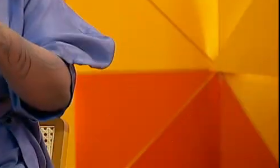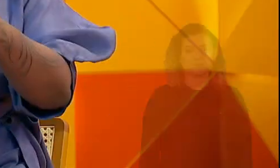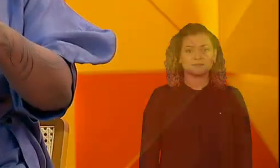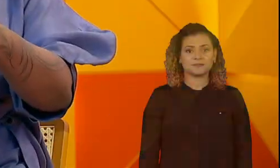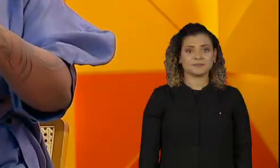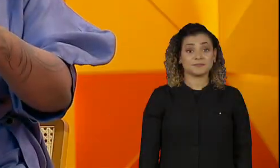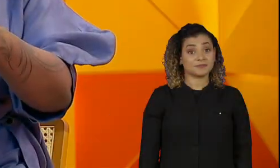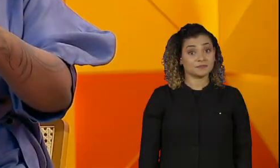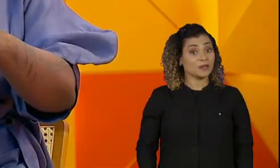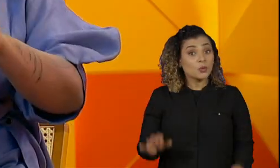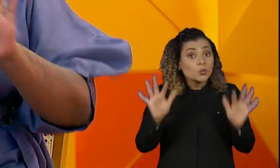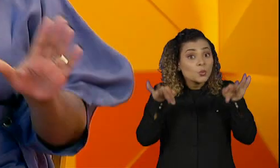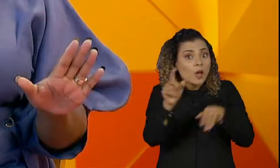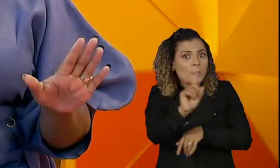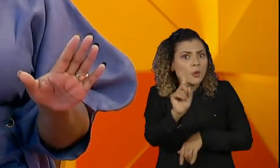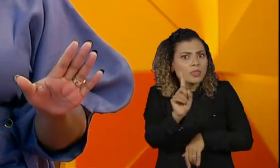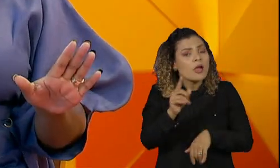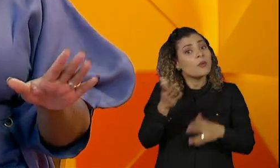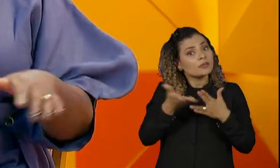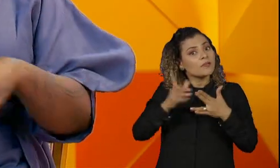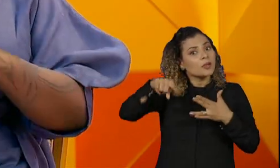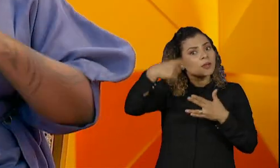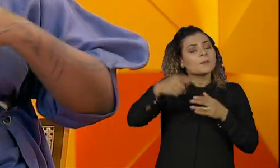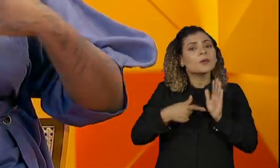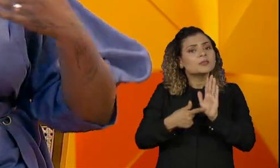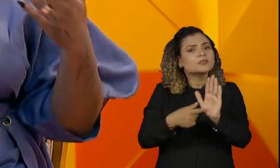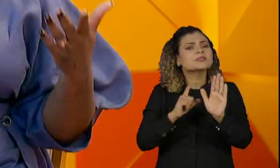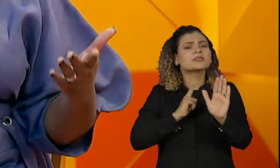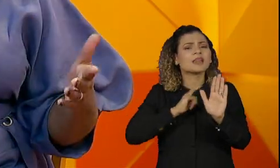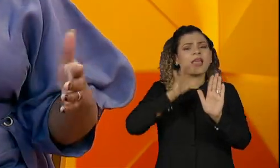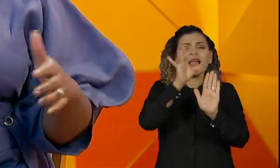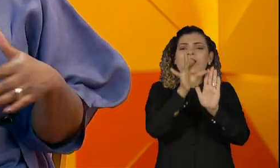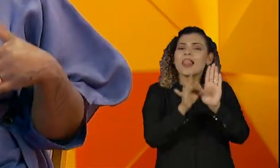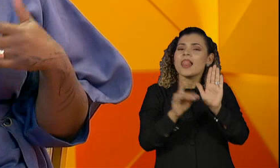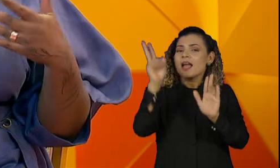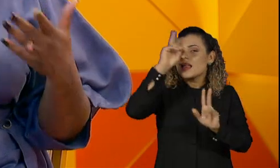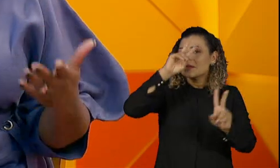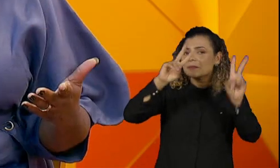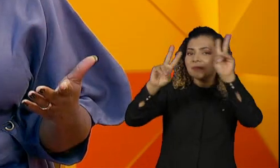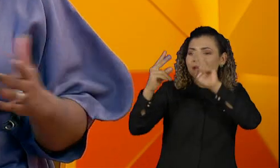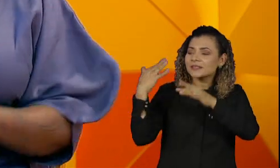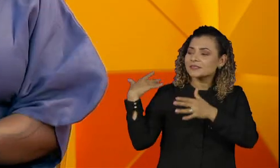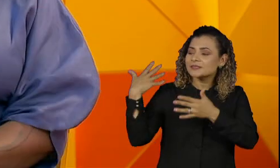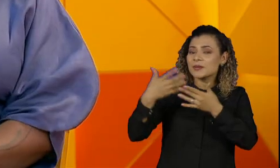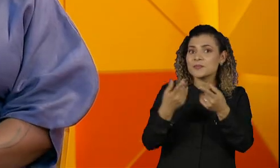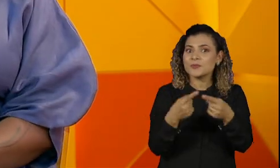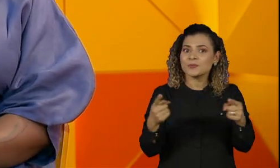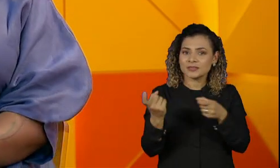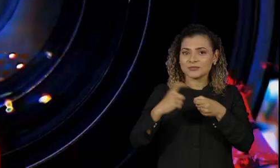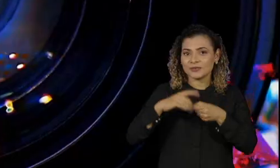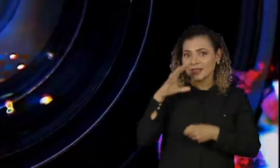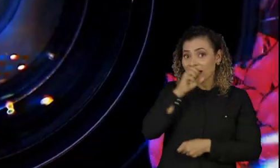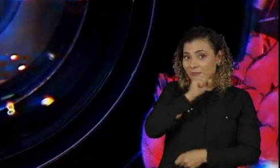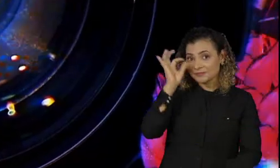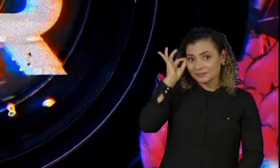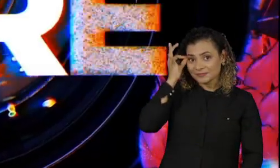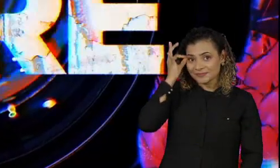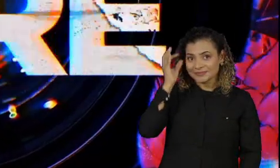Nosso programa ainda não acabou, não. Depois do intervalo, a gente traz mais memória, a gente vem de música, a gente volta já já.